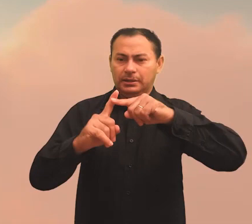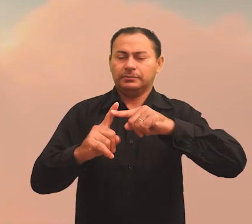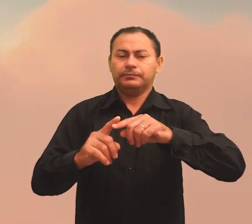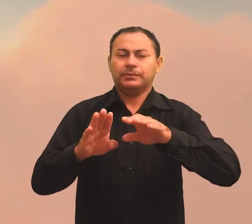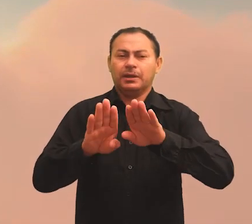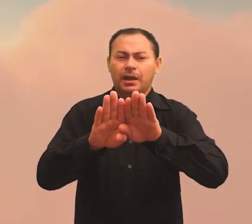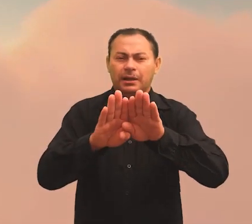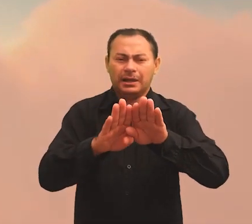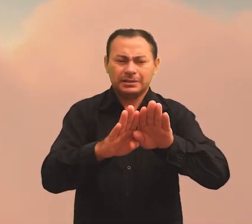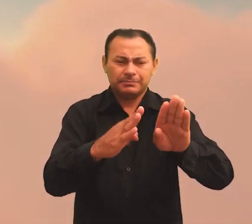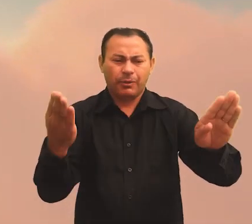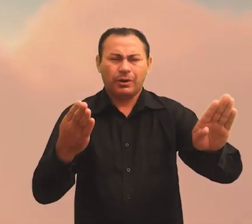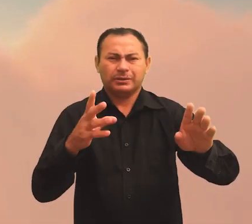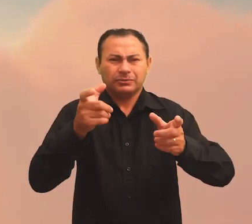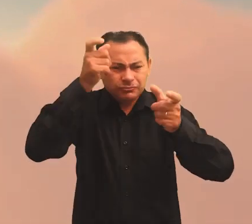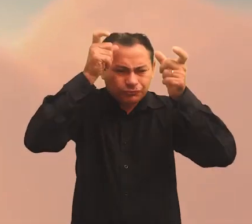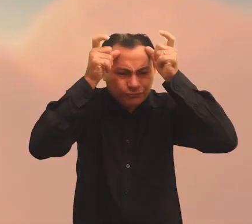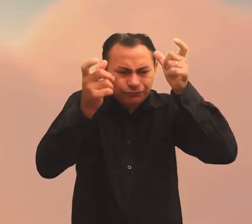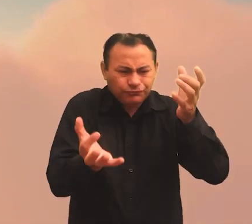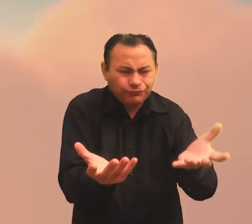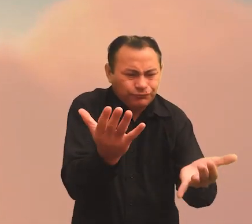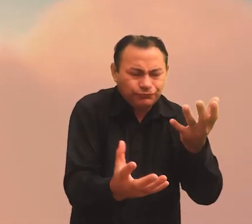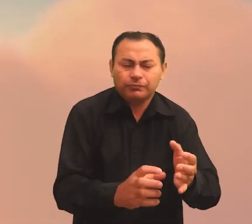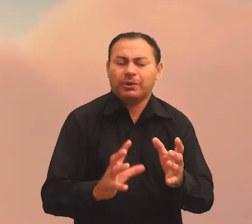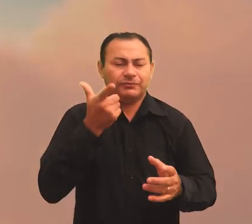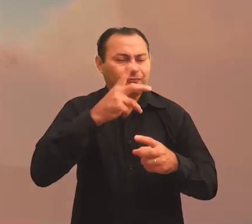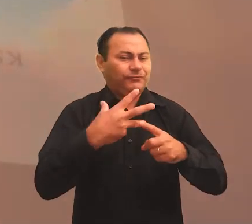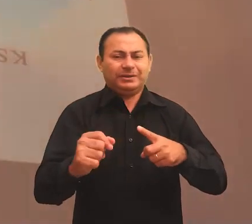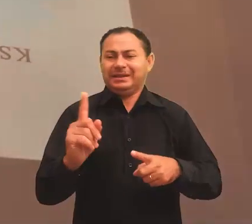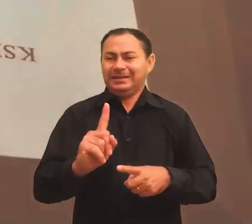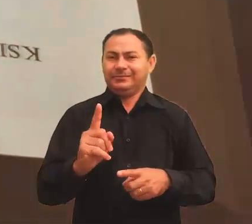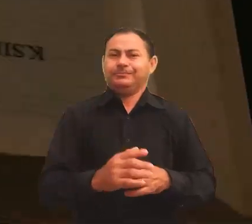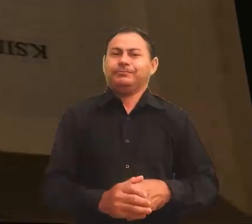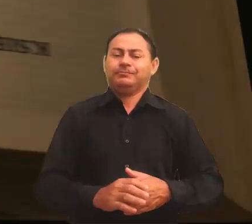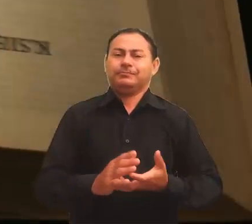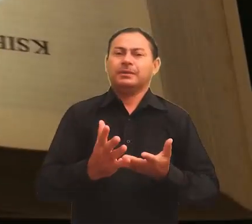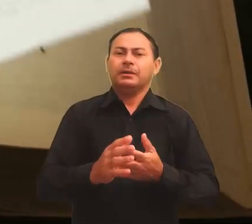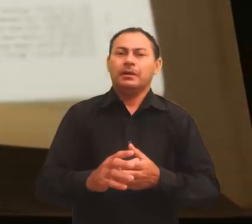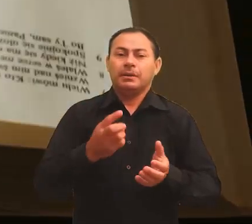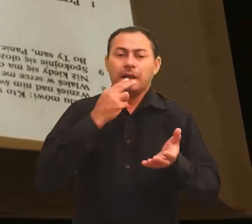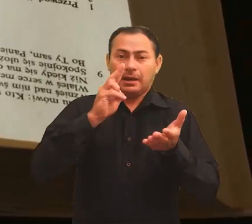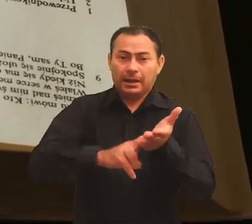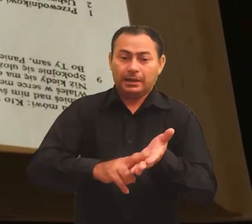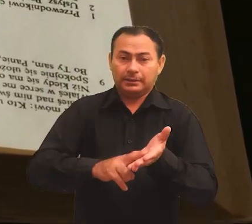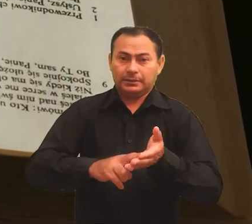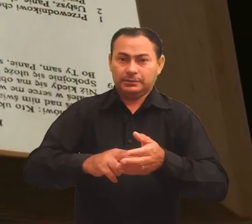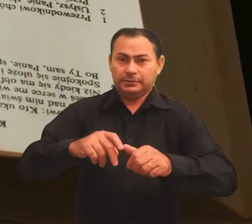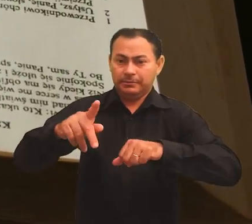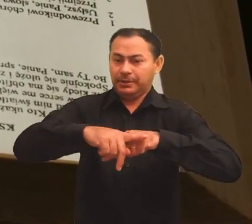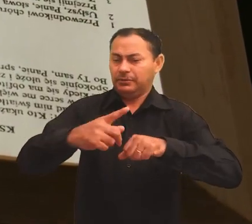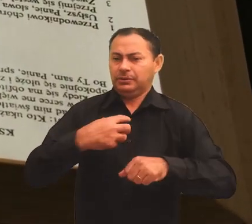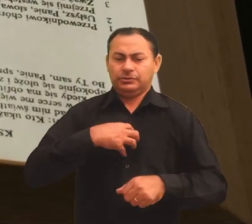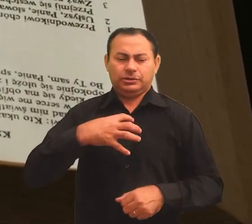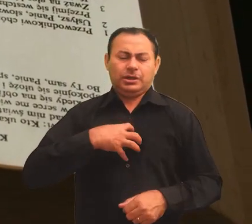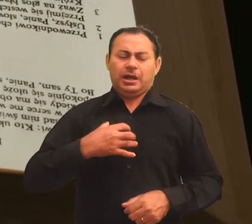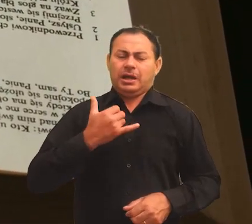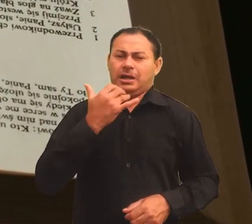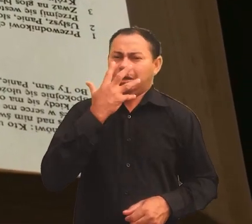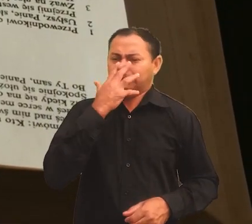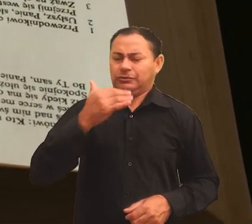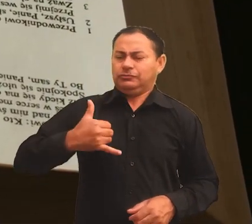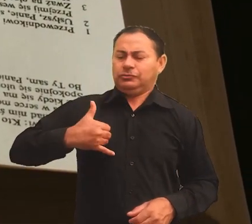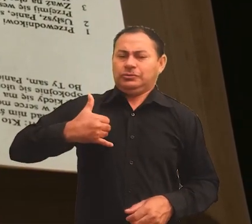igreja, e as portas do inferno não poderão vencê-la. Pelas cartas de Pedro percebemos que ele não se achava